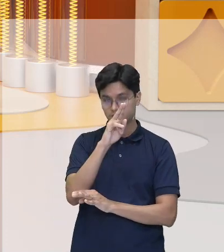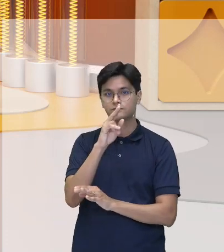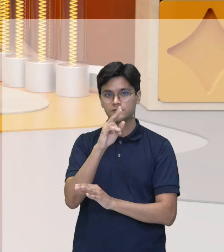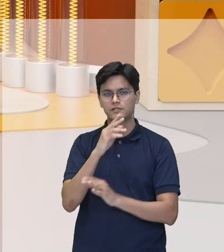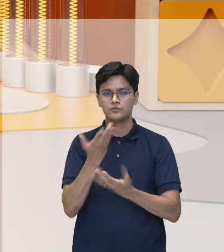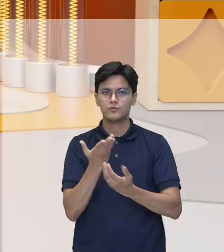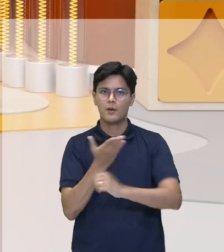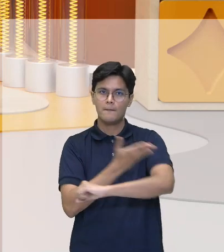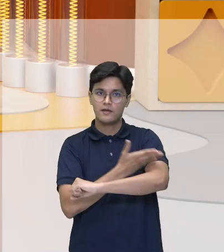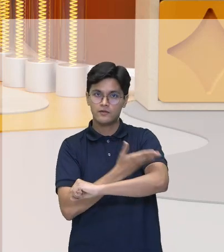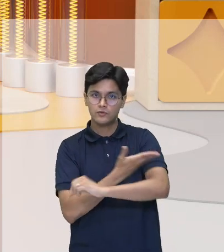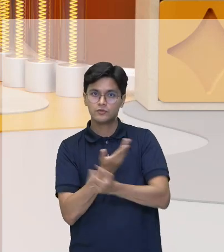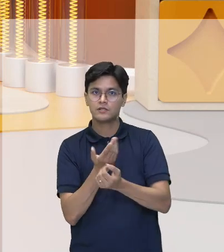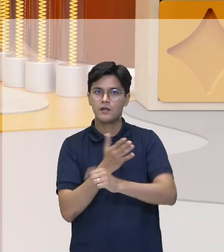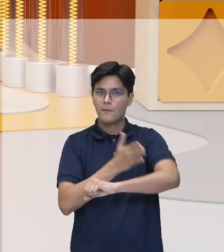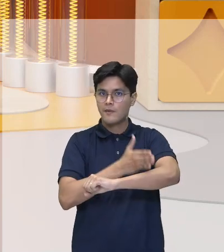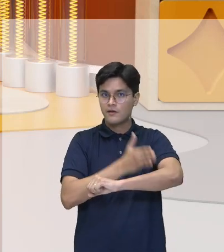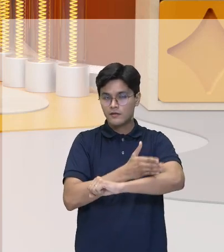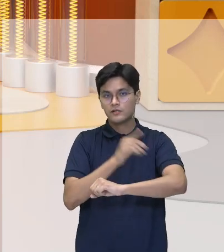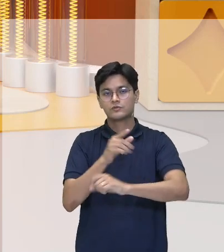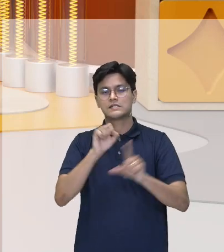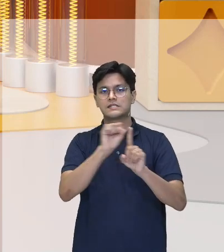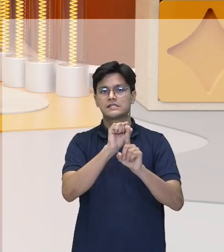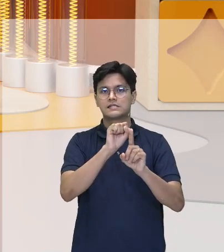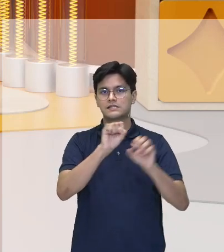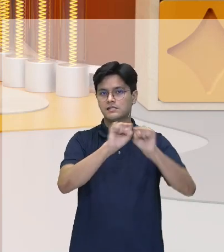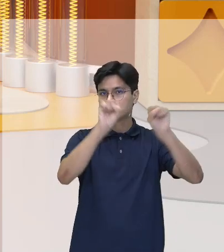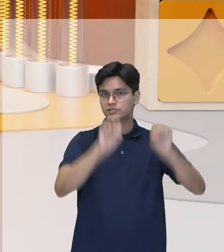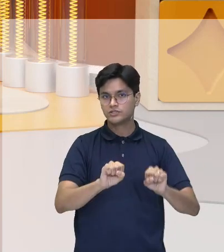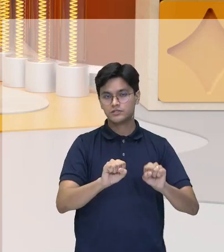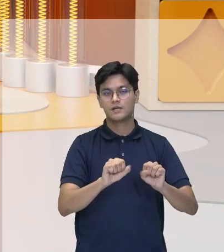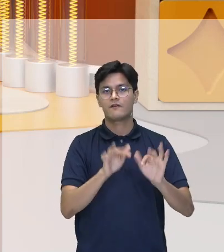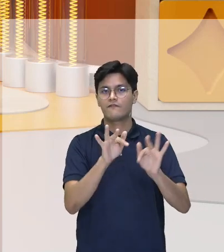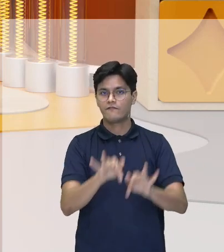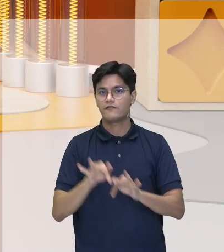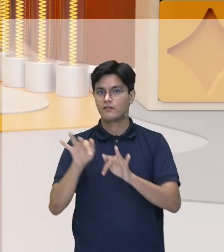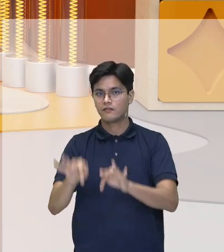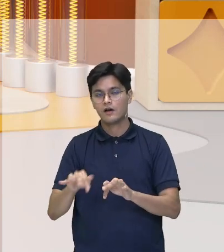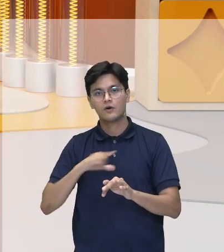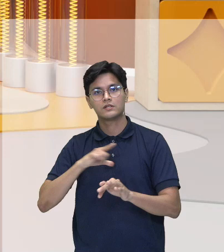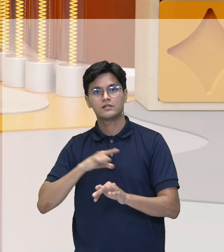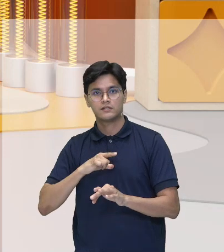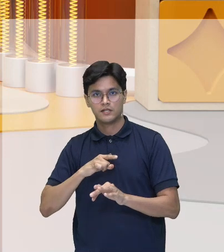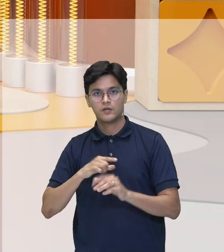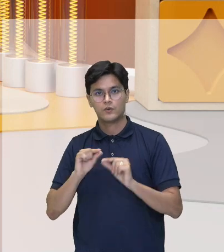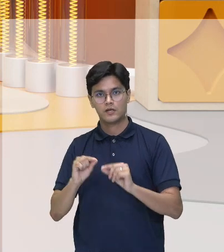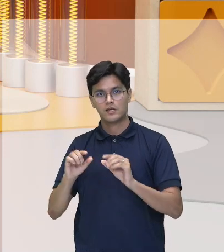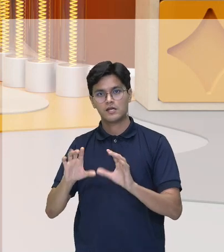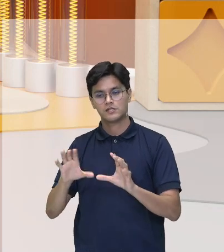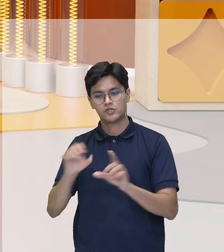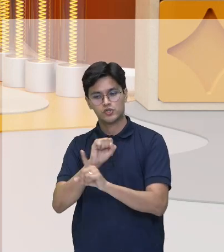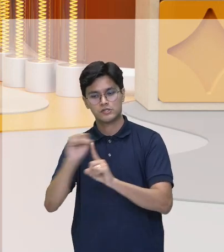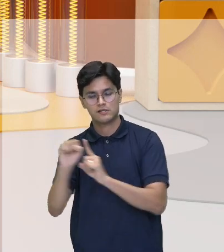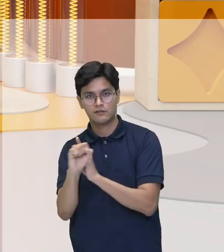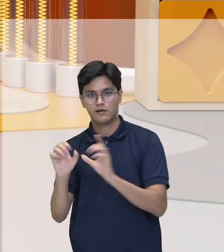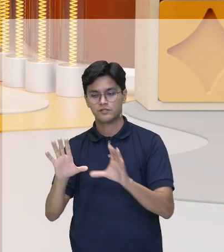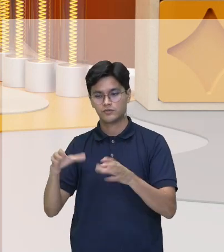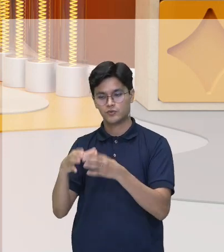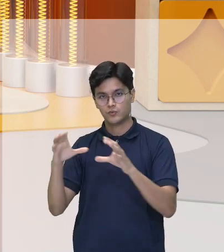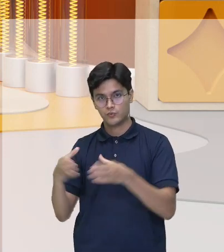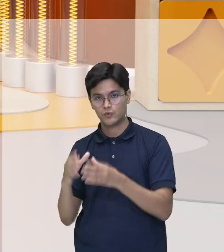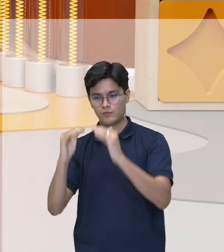de transformações profundas e significativas que ocorreram na transição da Idade Média para a